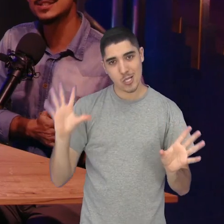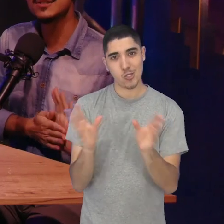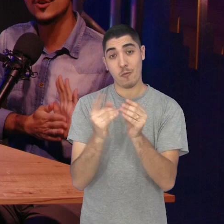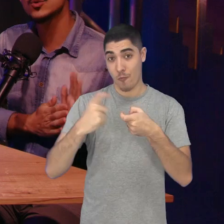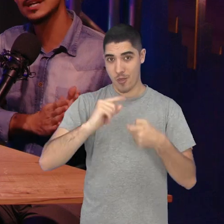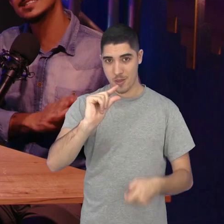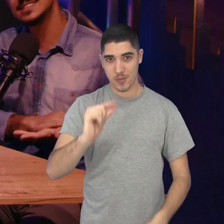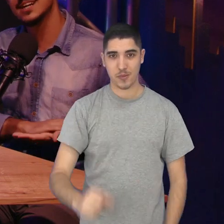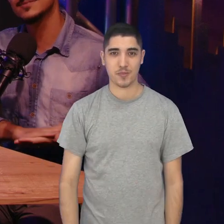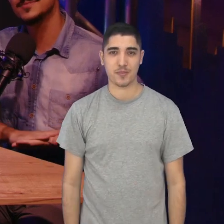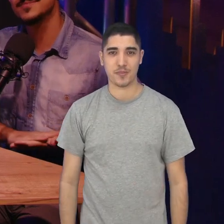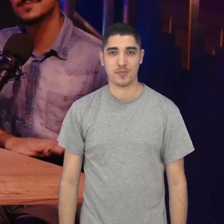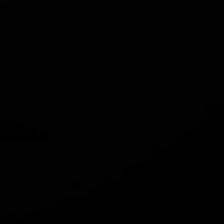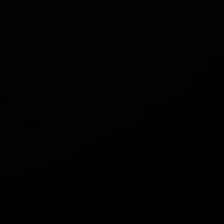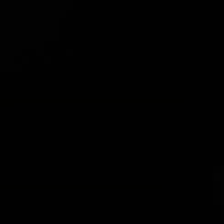A gente volta já já.